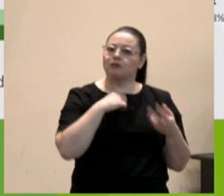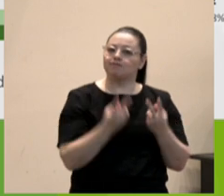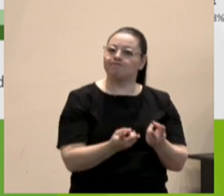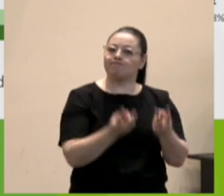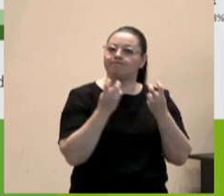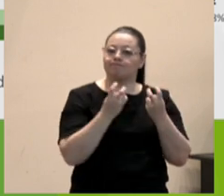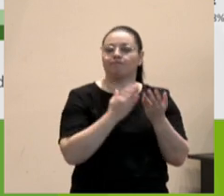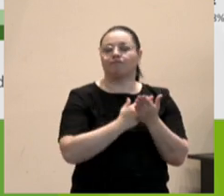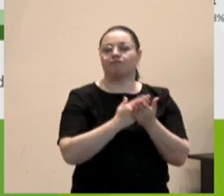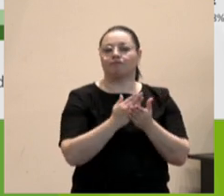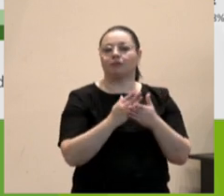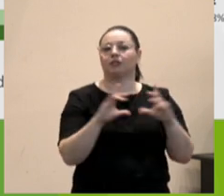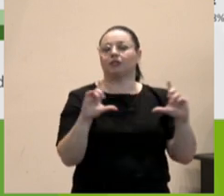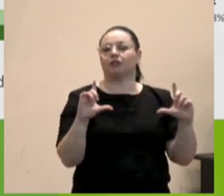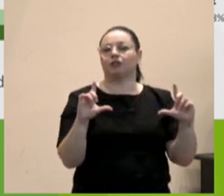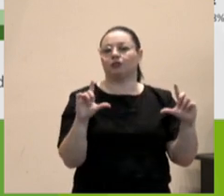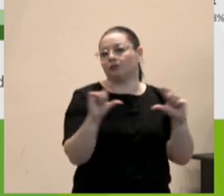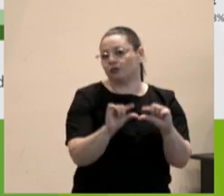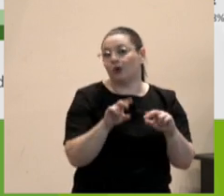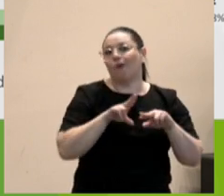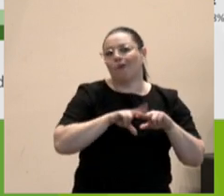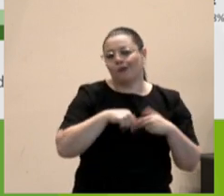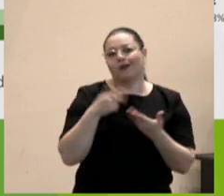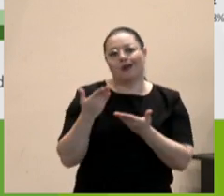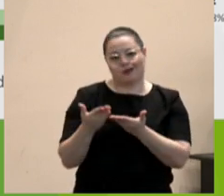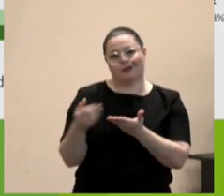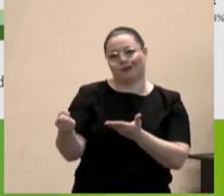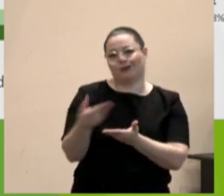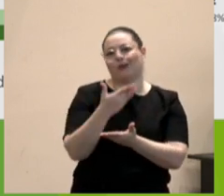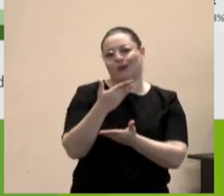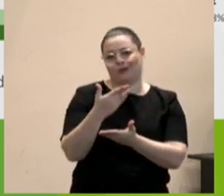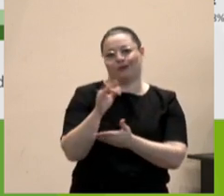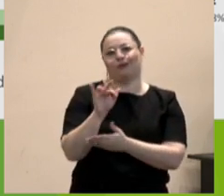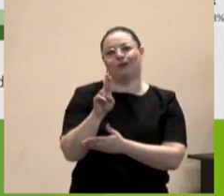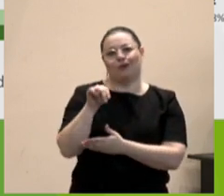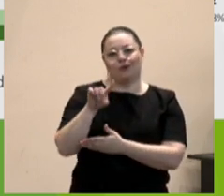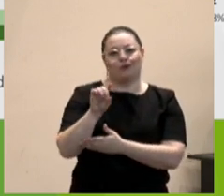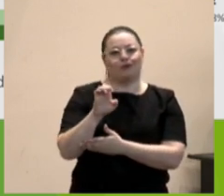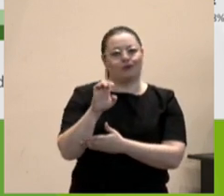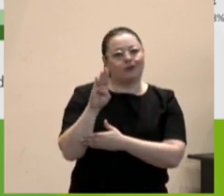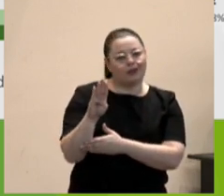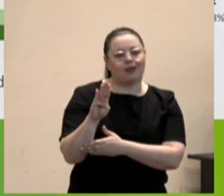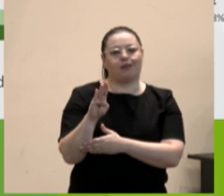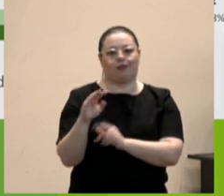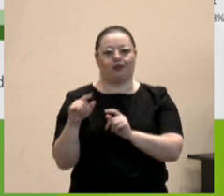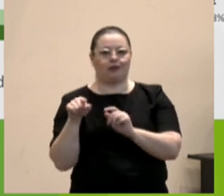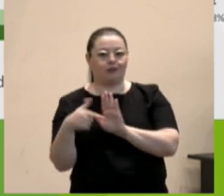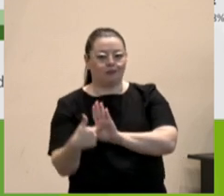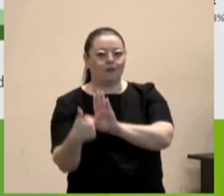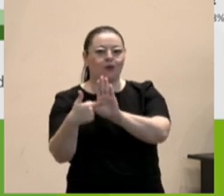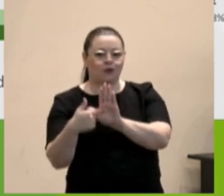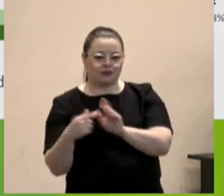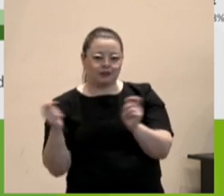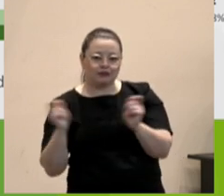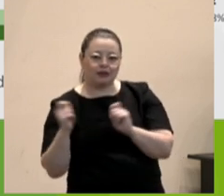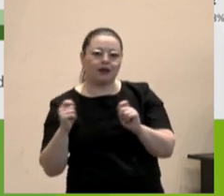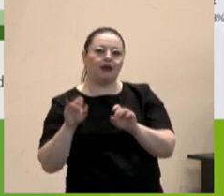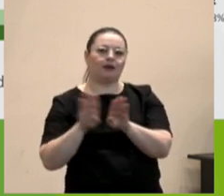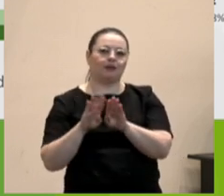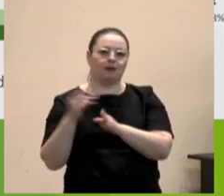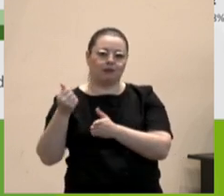né, em razão da política do novo Fundeb, por causa das suas condicionalidades, porque é questão de recurso,